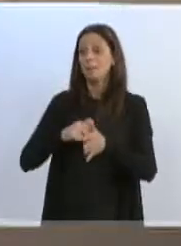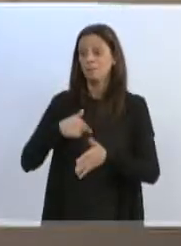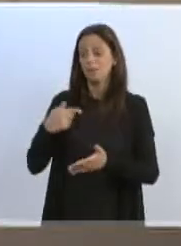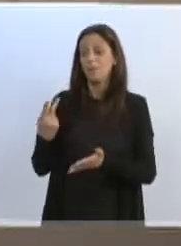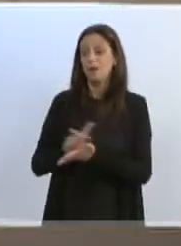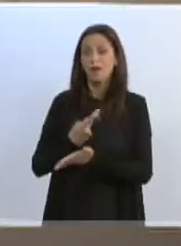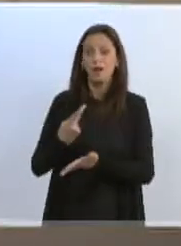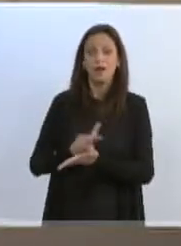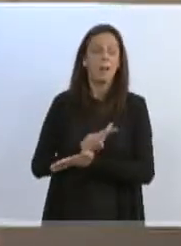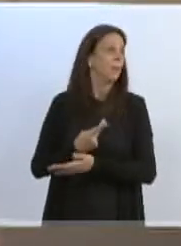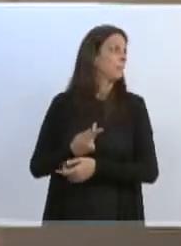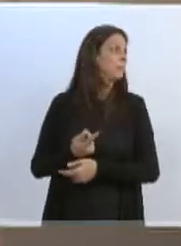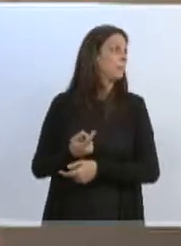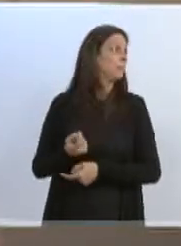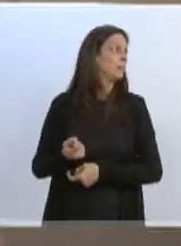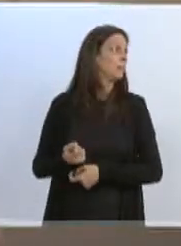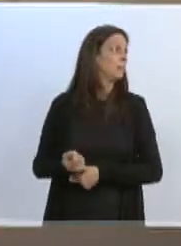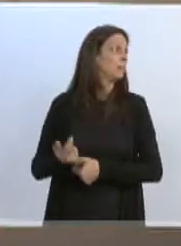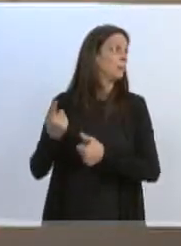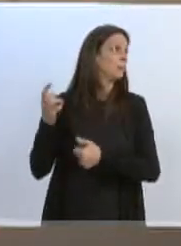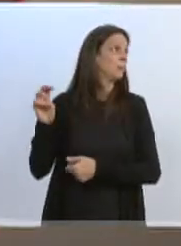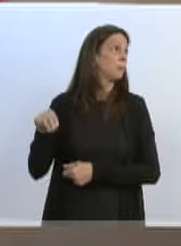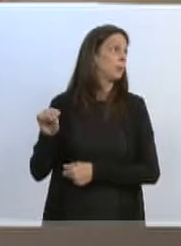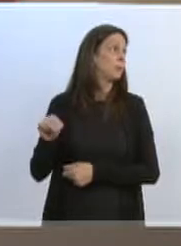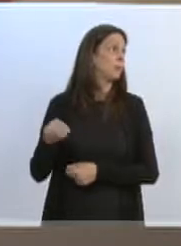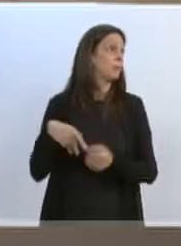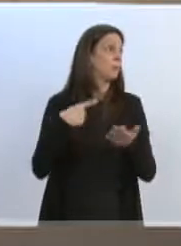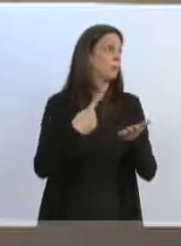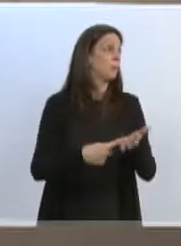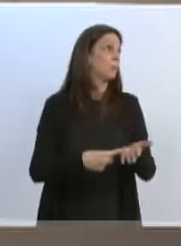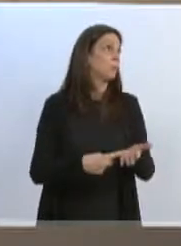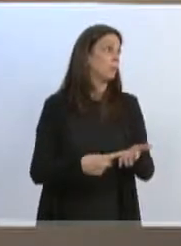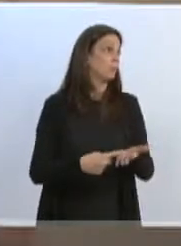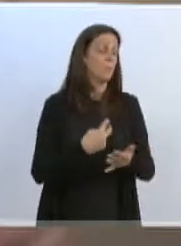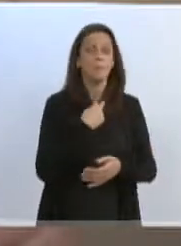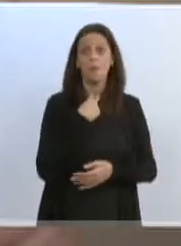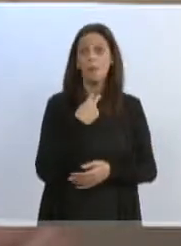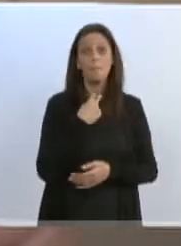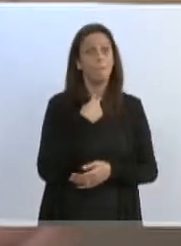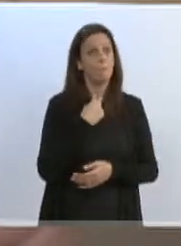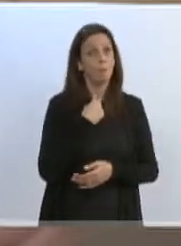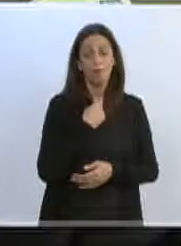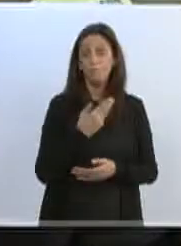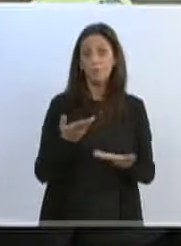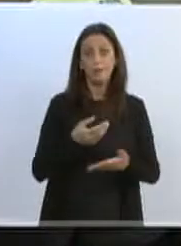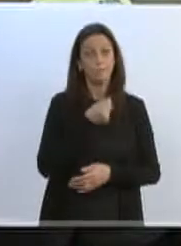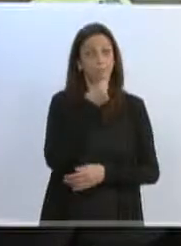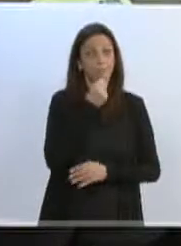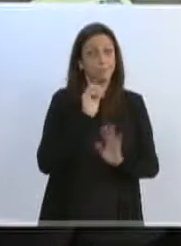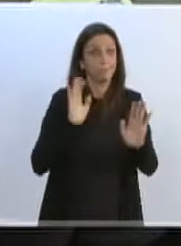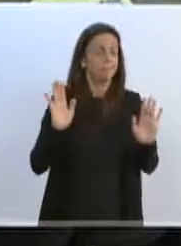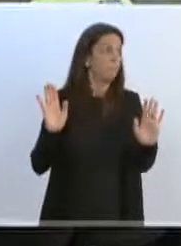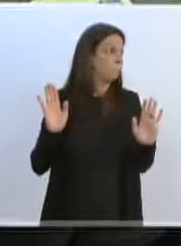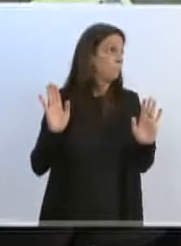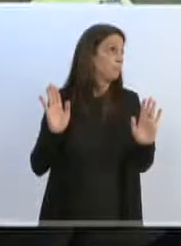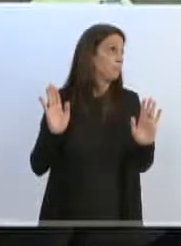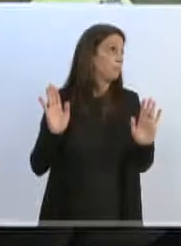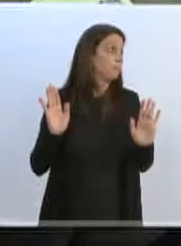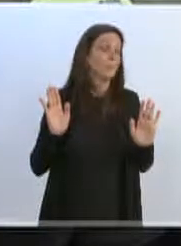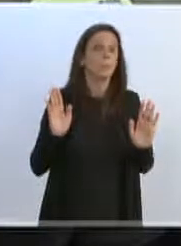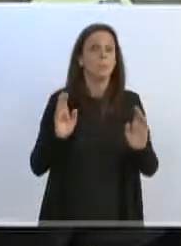o windows também passei para o verdão mas é o acordo nosso não ter cheguei